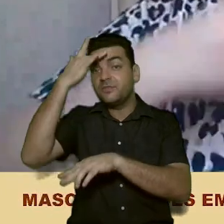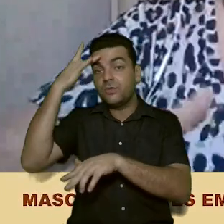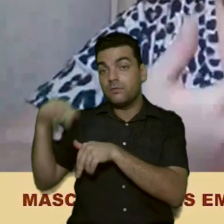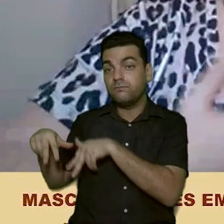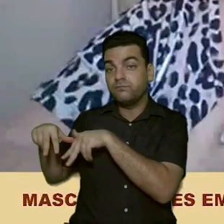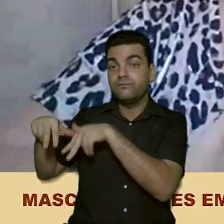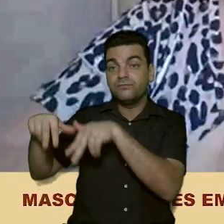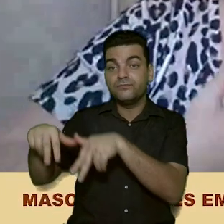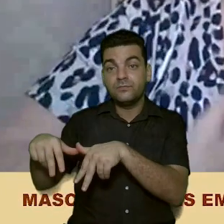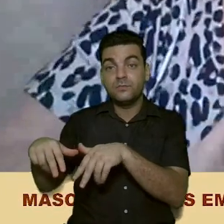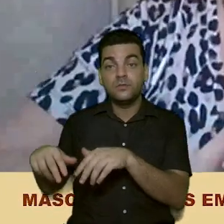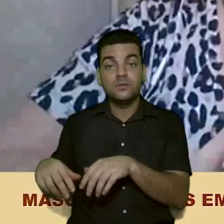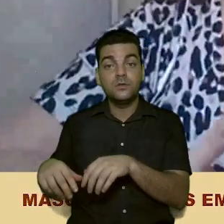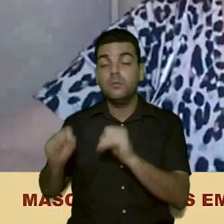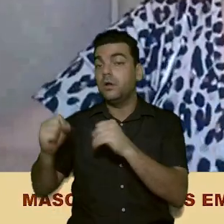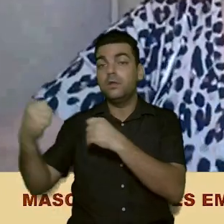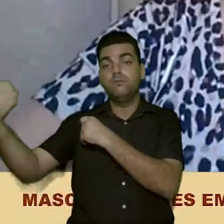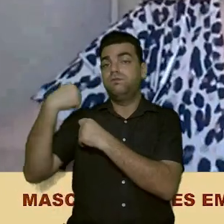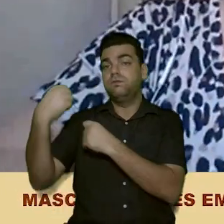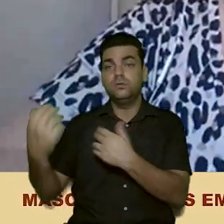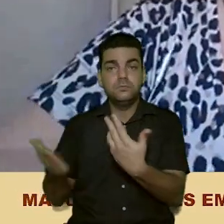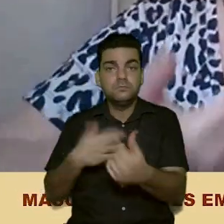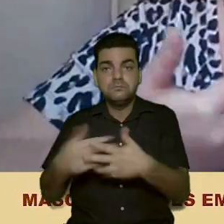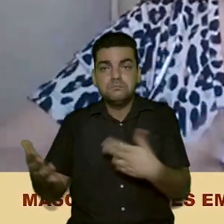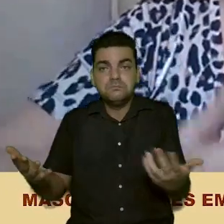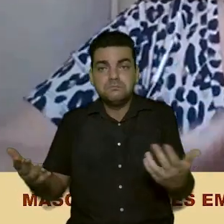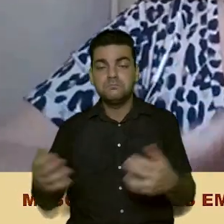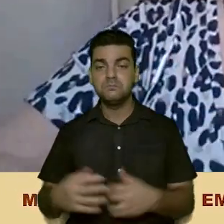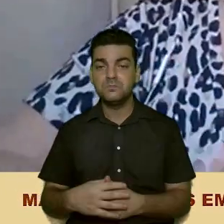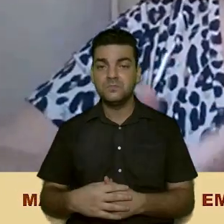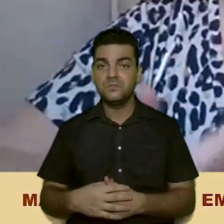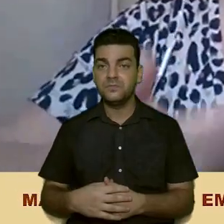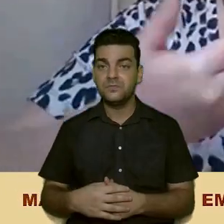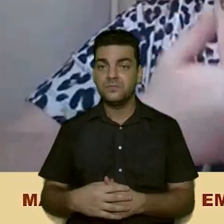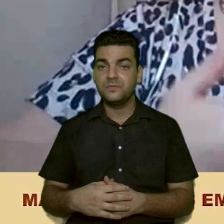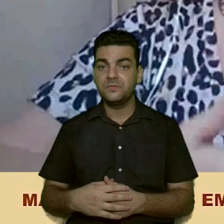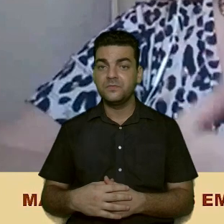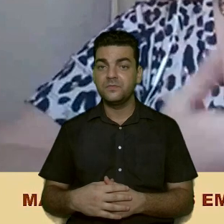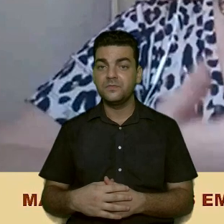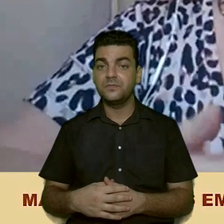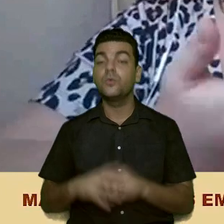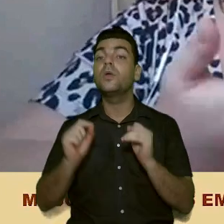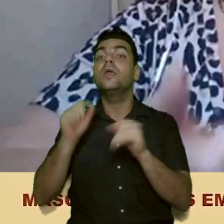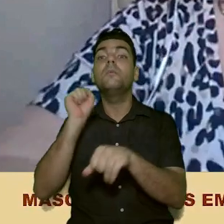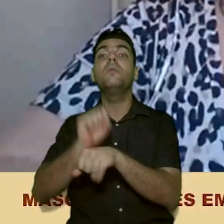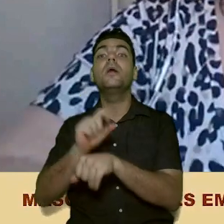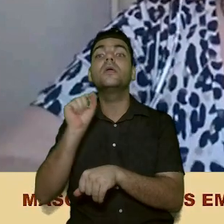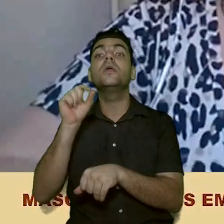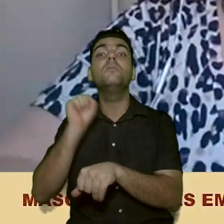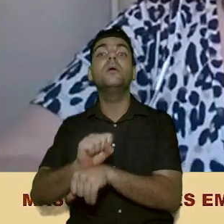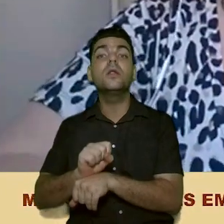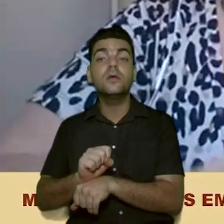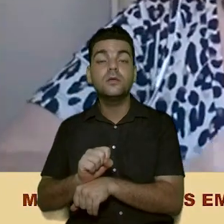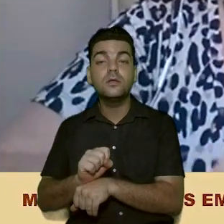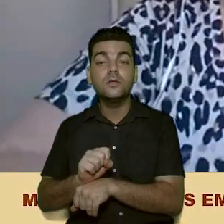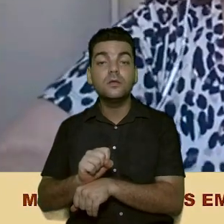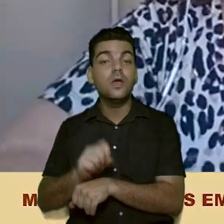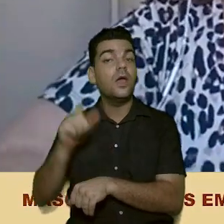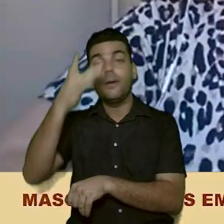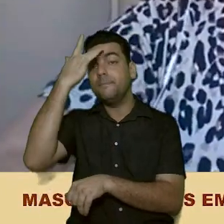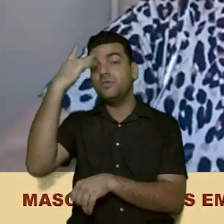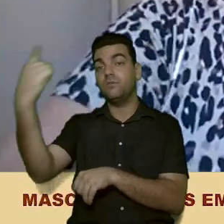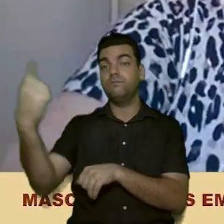isso pode acontecer conosco mesmo a gente sabendo. A única pessoa que pode interromper um ciclo de violência é o